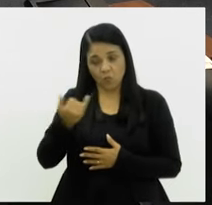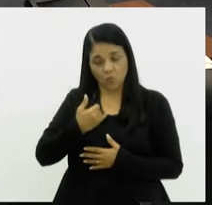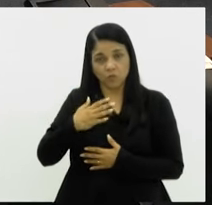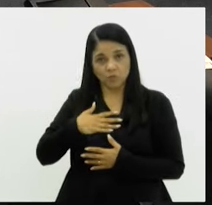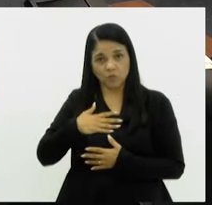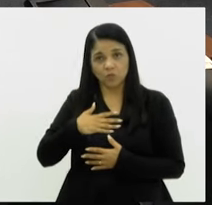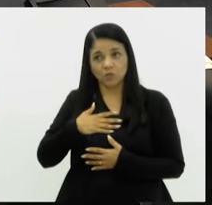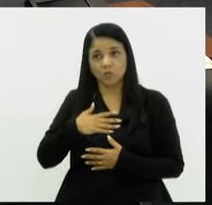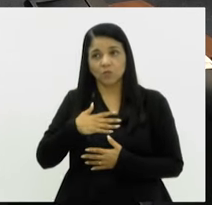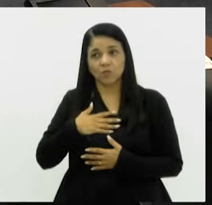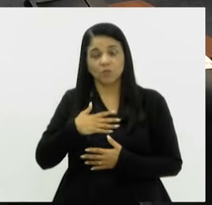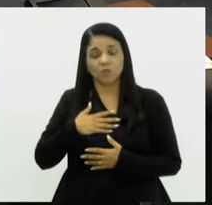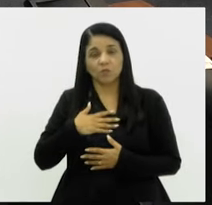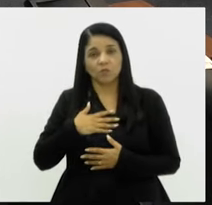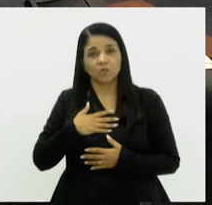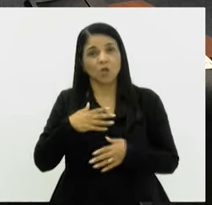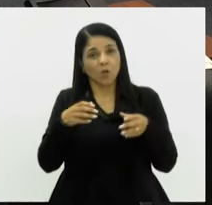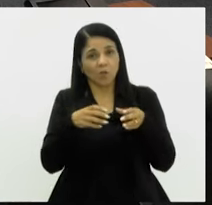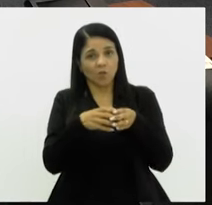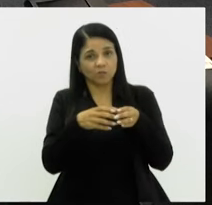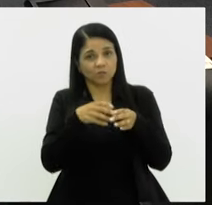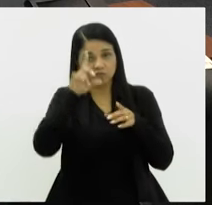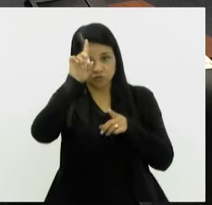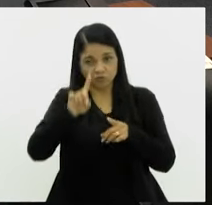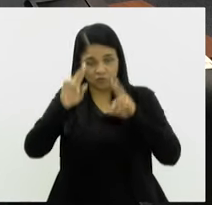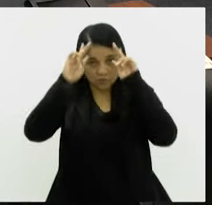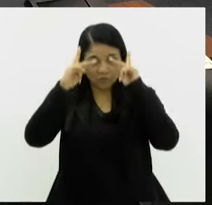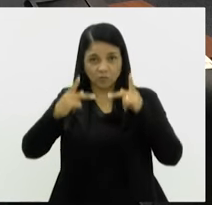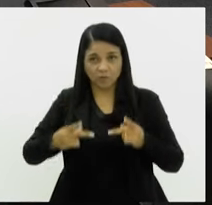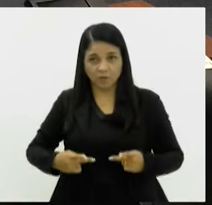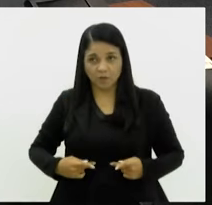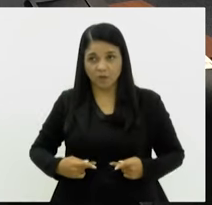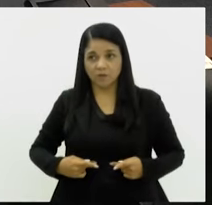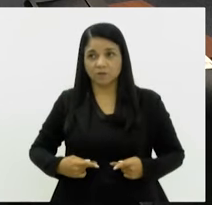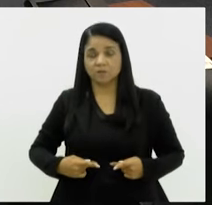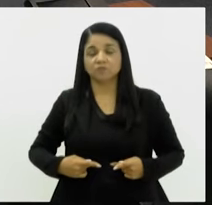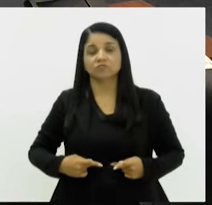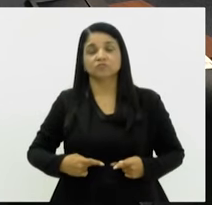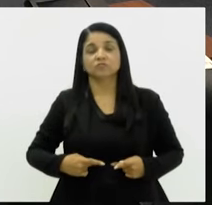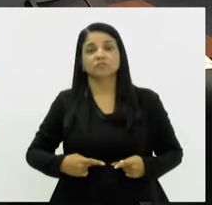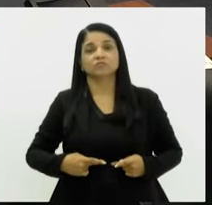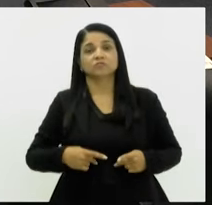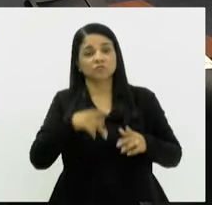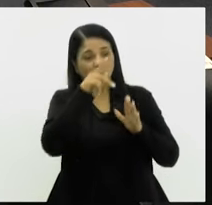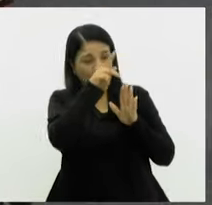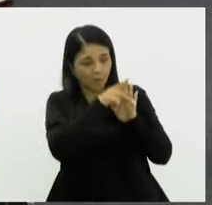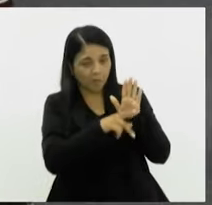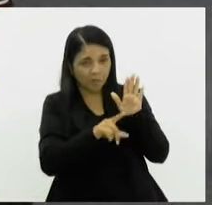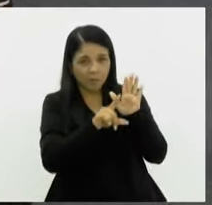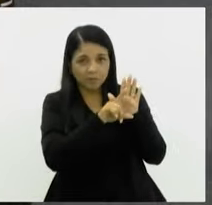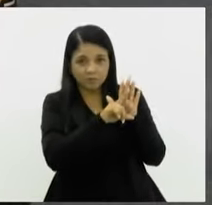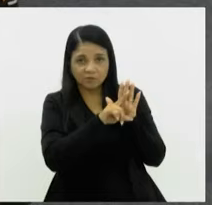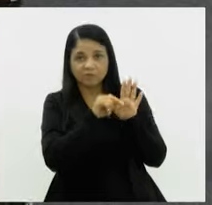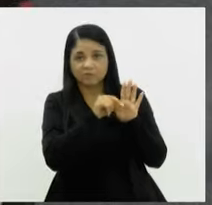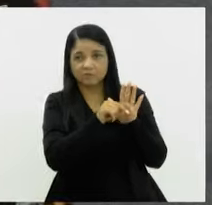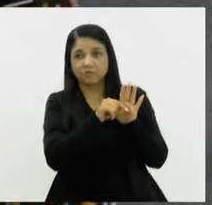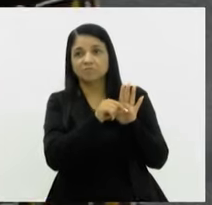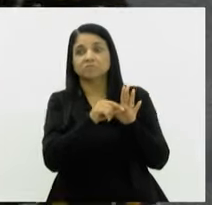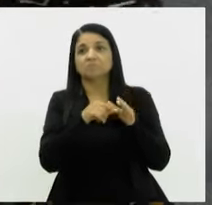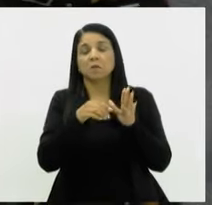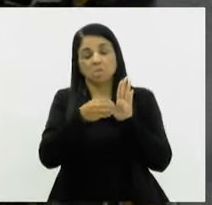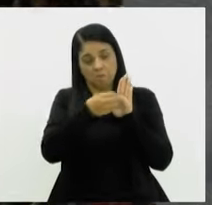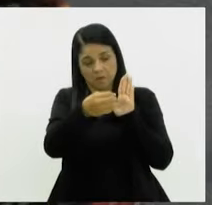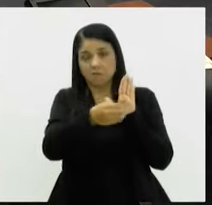a Comissão de Direitos Humanos, até que está no caput do projeto, seja chamada por Vossa Excelência para dar parecer.